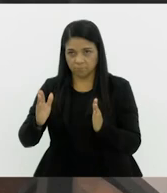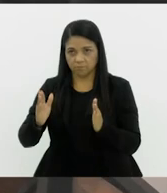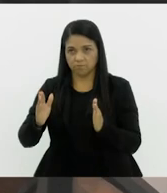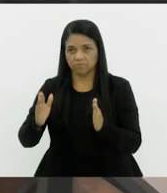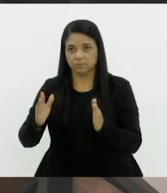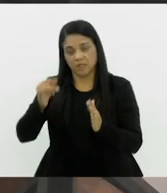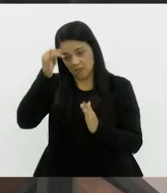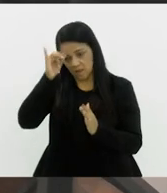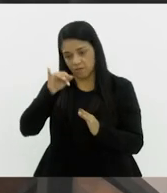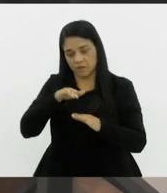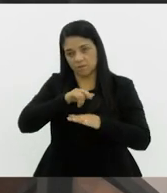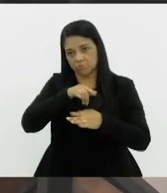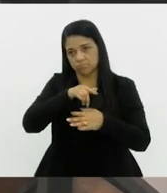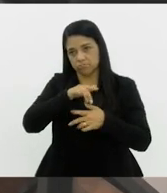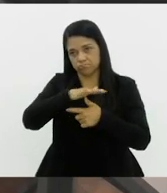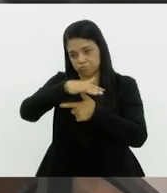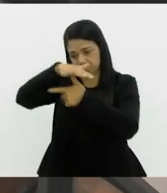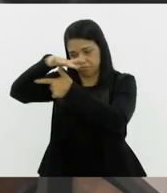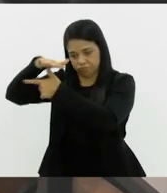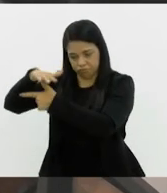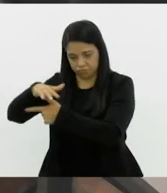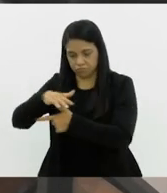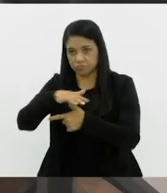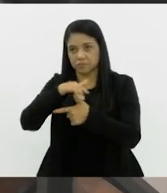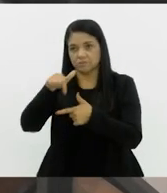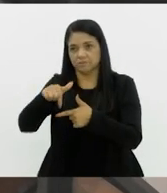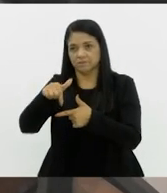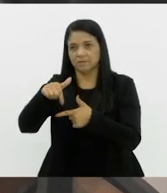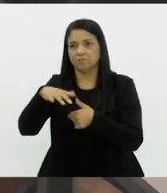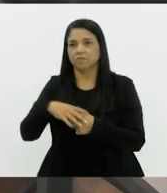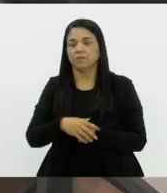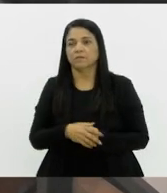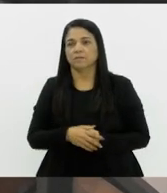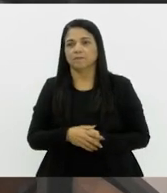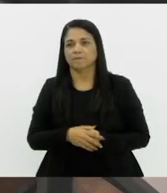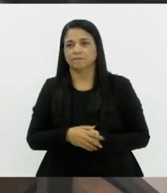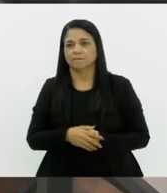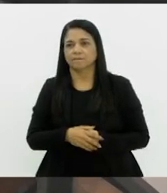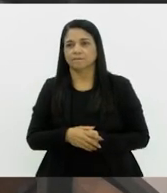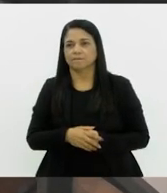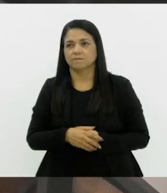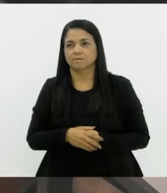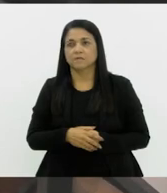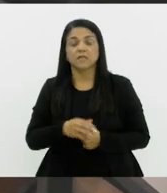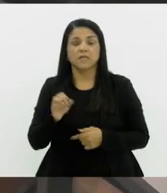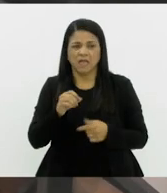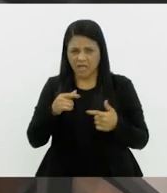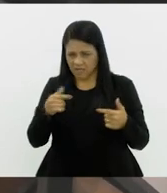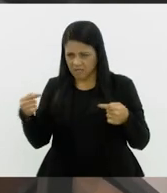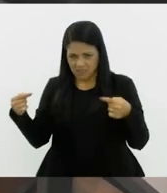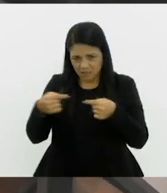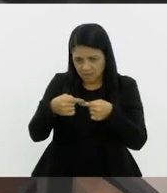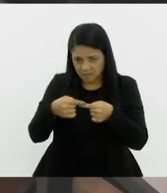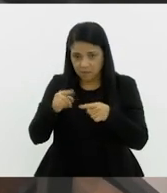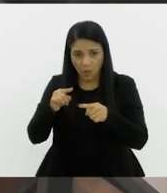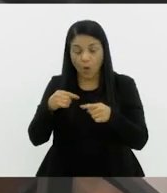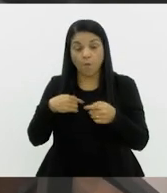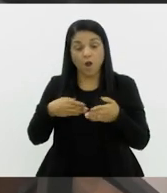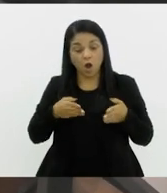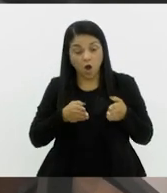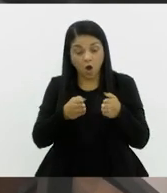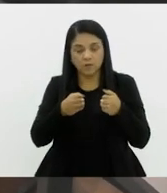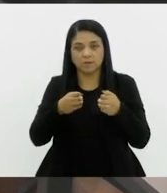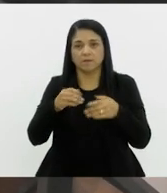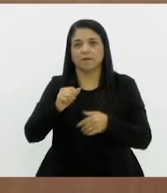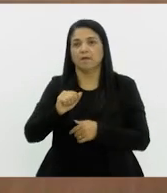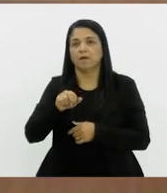trecho. Tinga e Jigoia. Mas ela liga dois helipontos? Não. Ela é simplesmente uma rota aeronáutica pela qual a